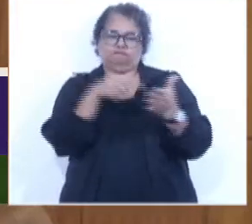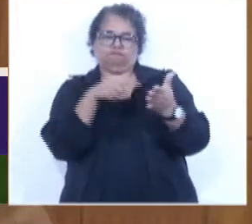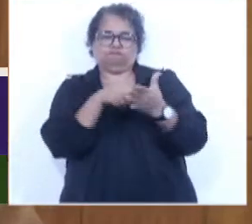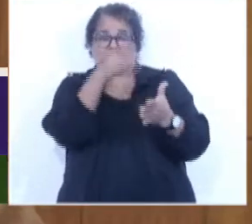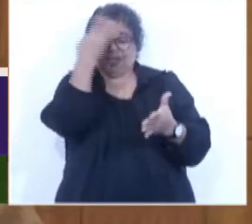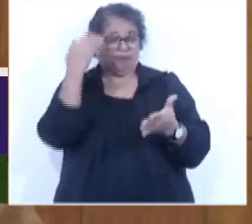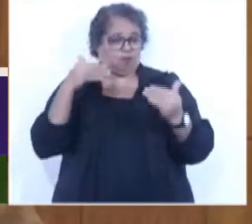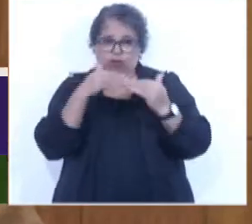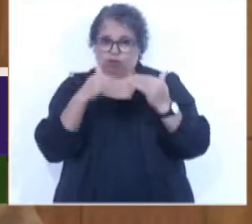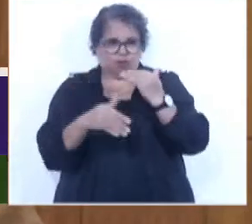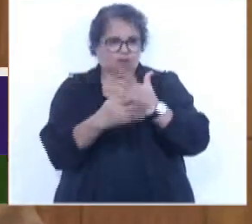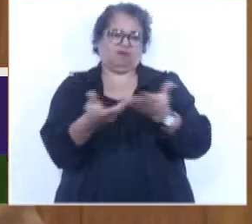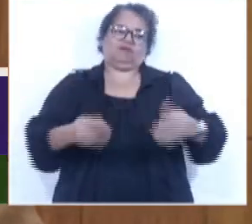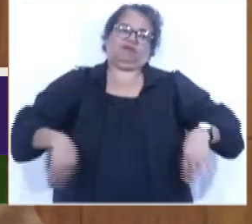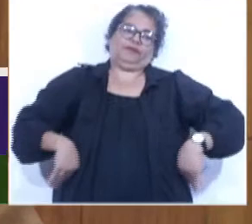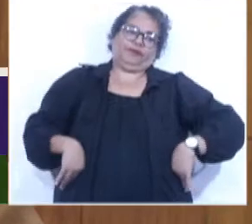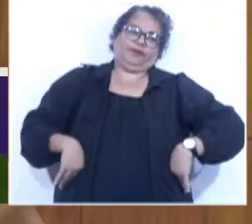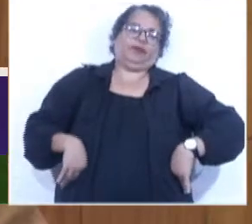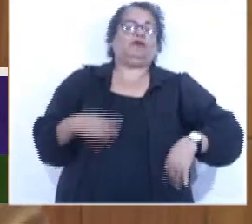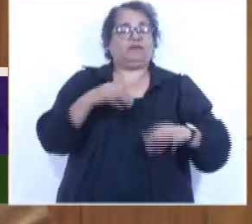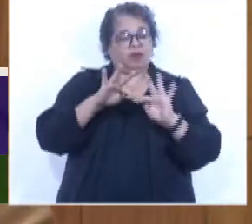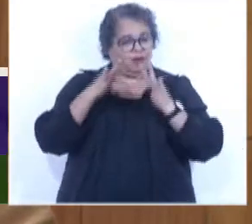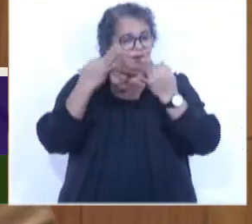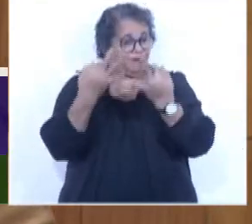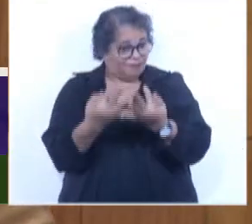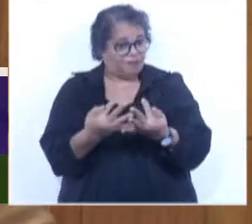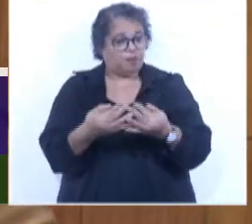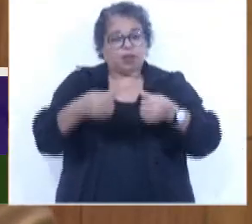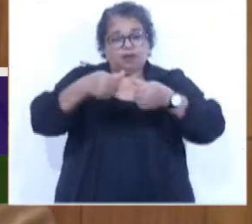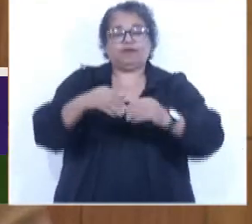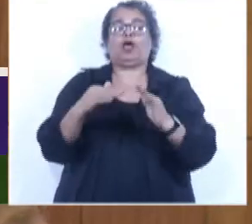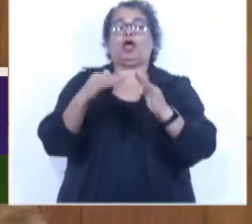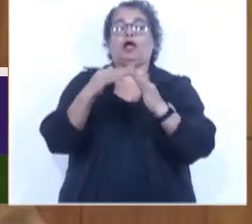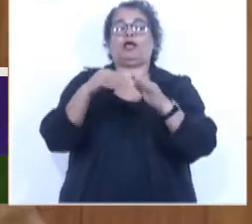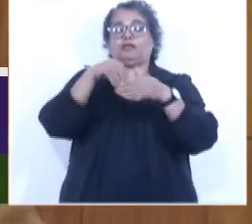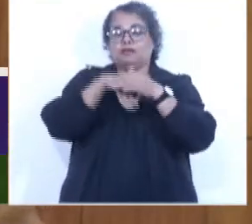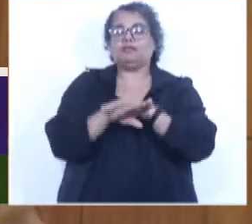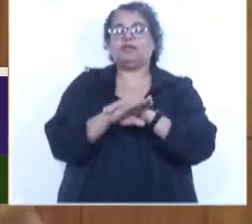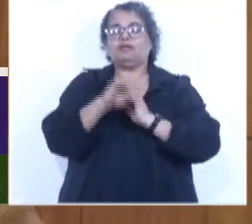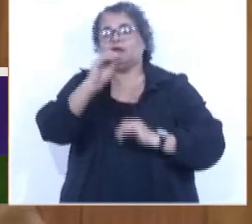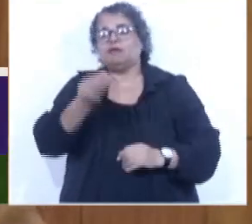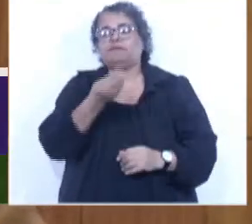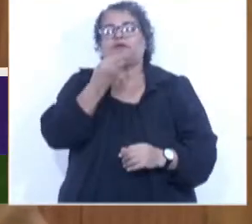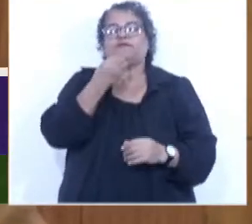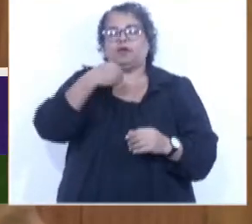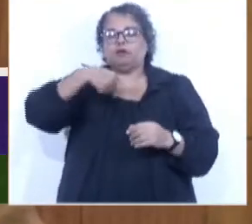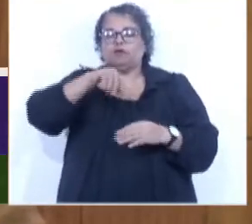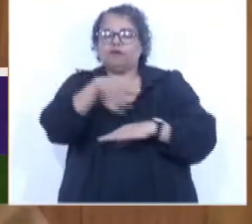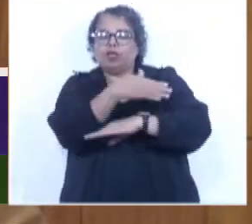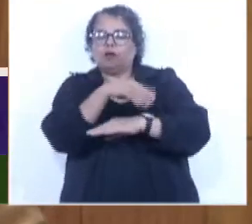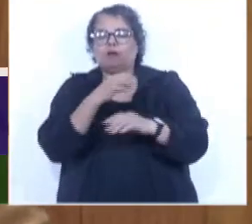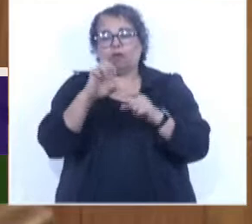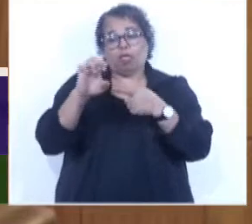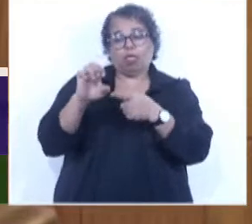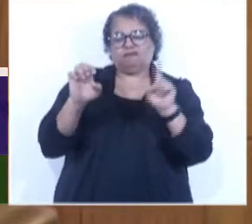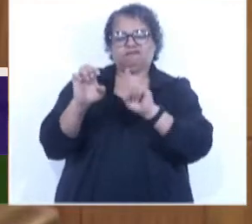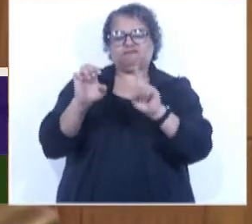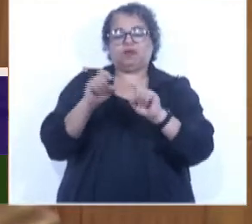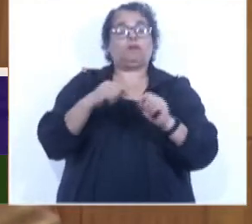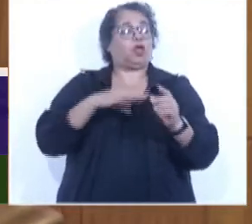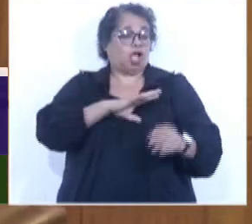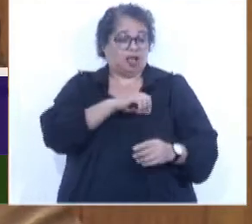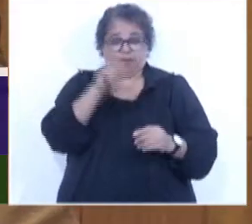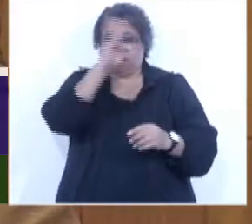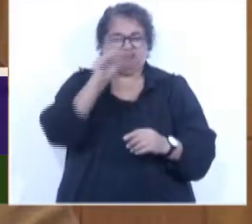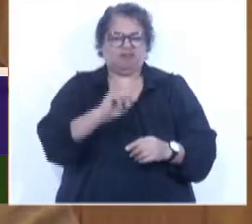o meu conselho é para segurança da sua família sua Fique na sua casa aproveite não cai armadilhas da esquerda que nunca amaram o Brasil nós